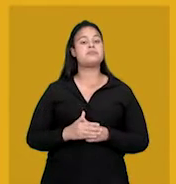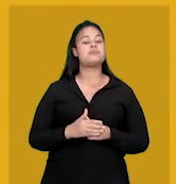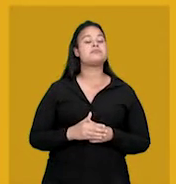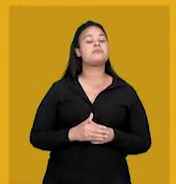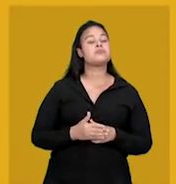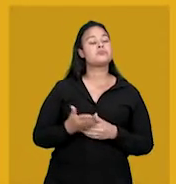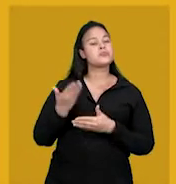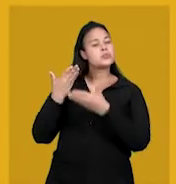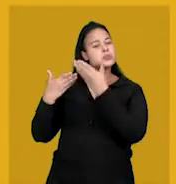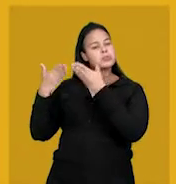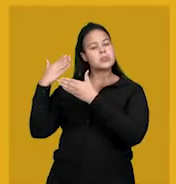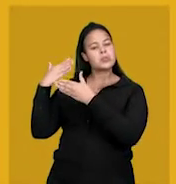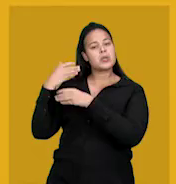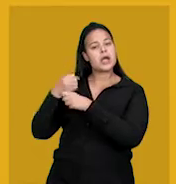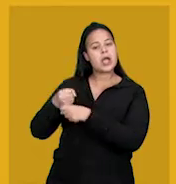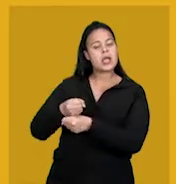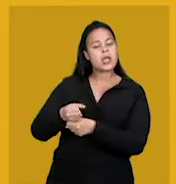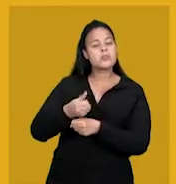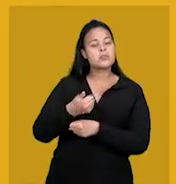90. Bem,